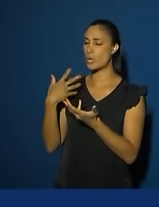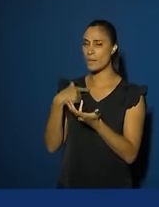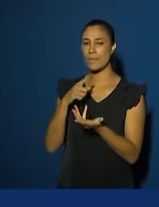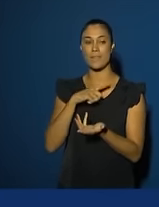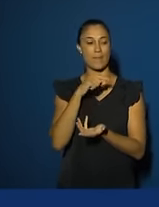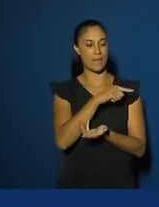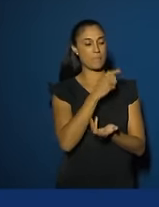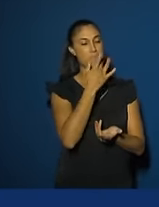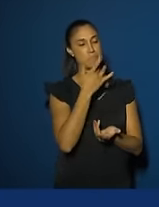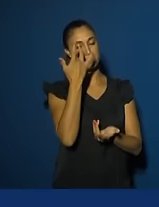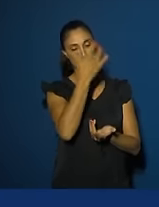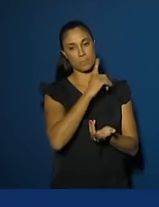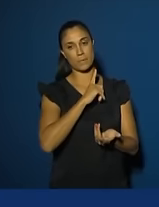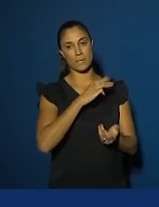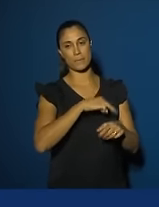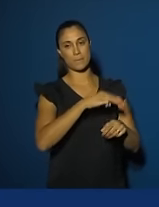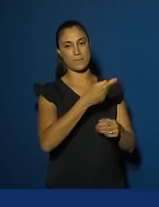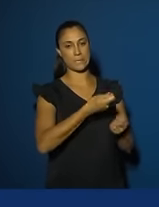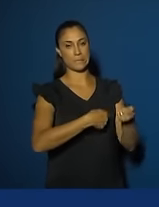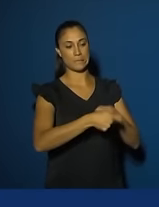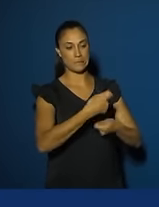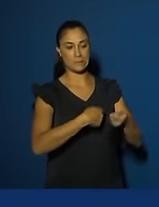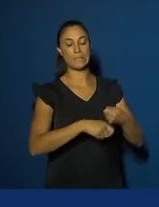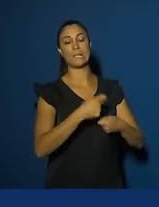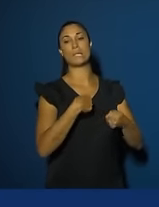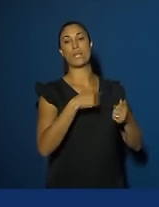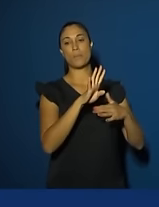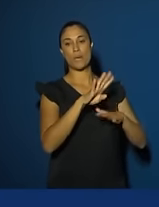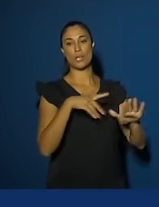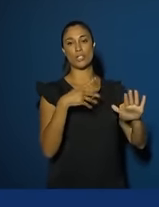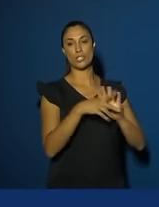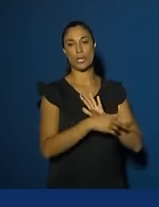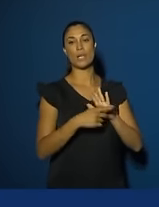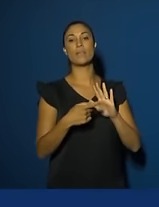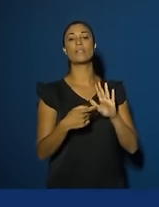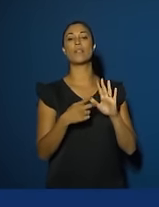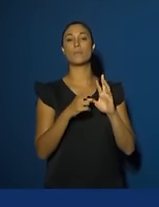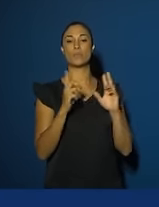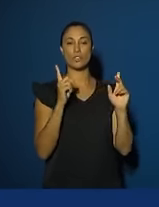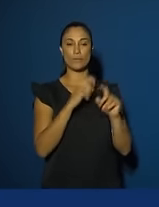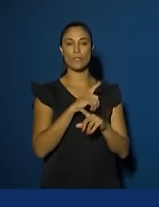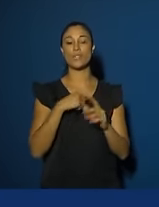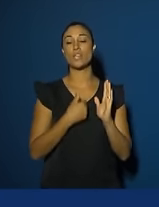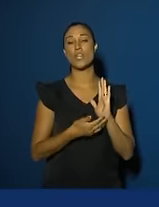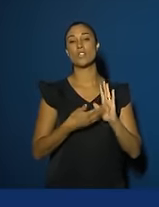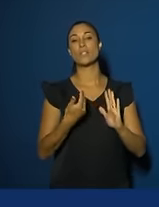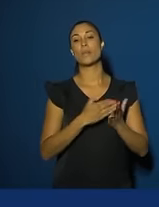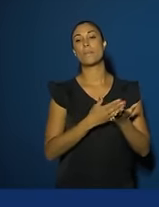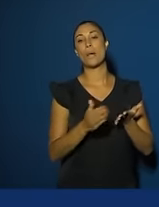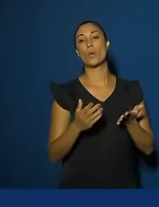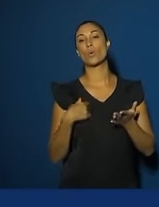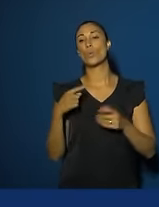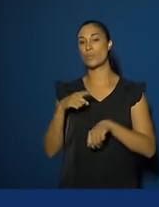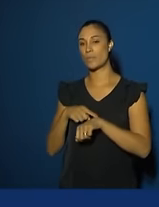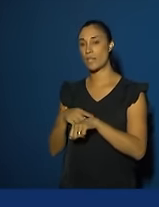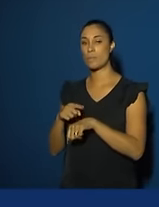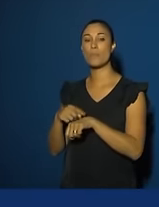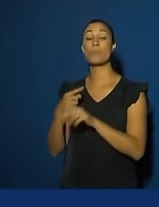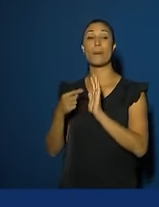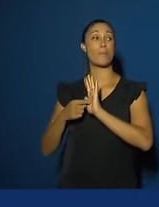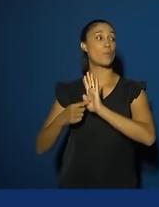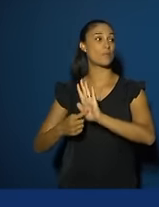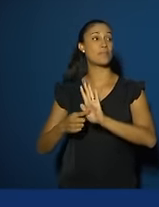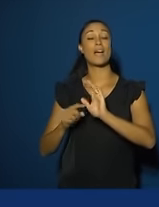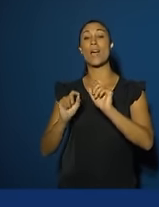negociações para aprovar reformas difíceis conduziu o ajuste fiscal e tirou um tempo para vir aqui conversar com conosco e